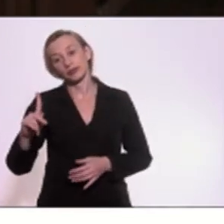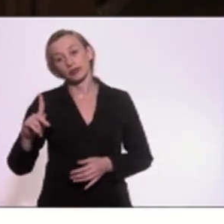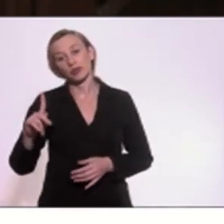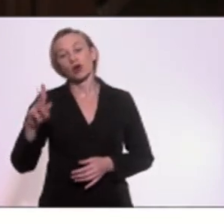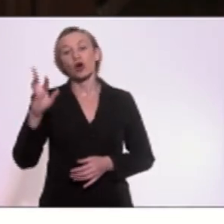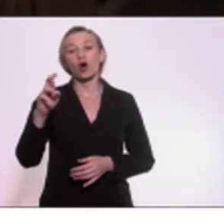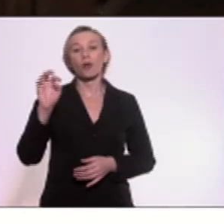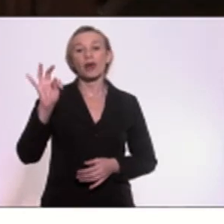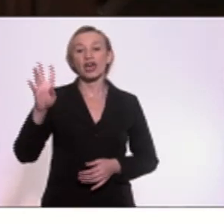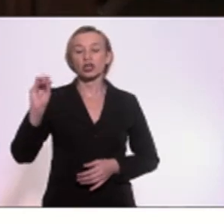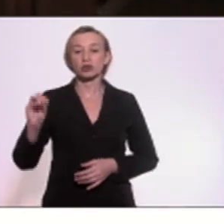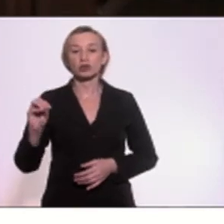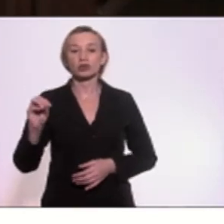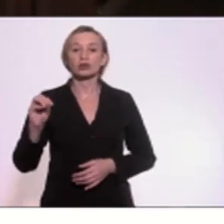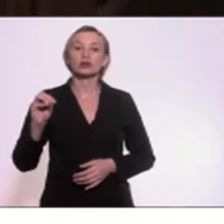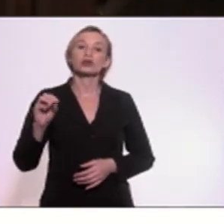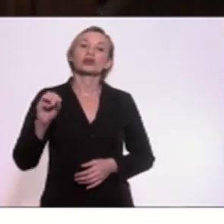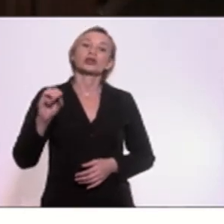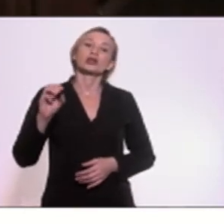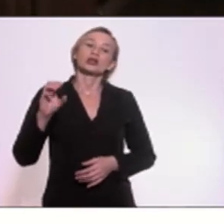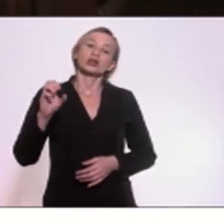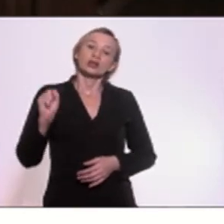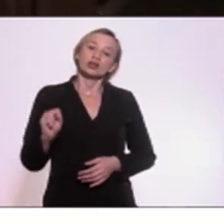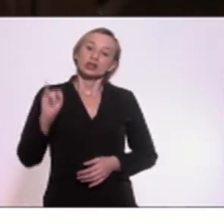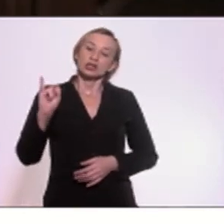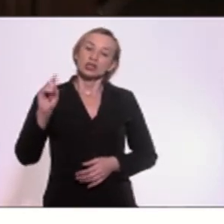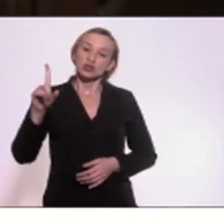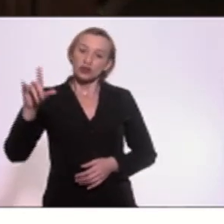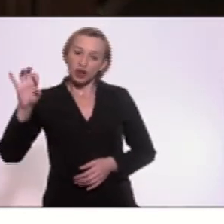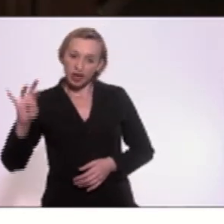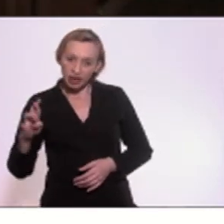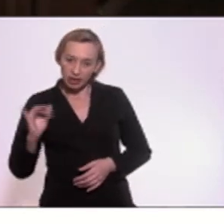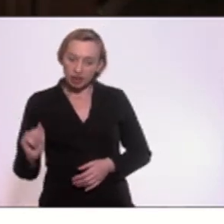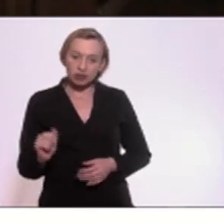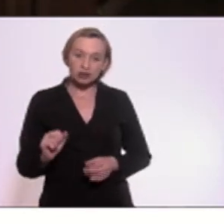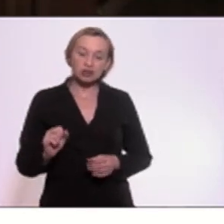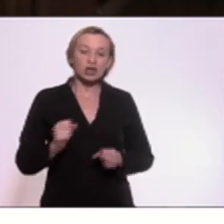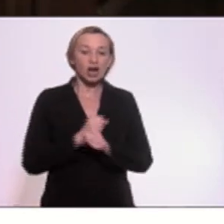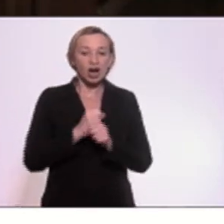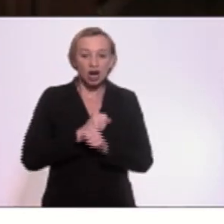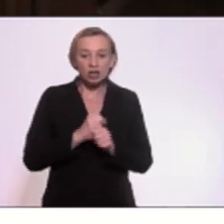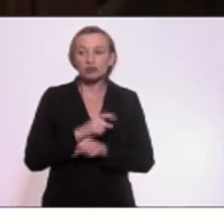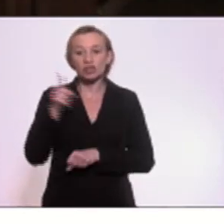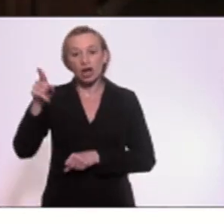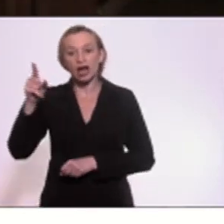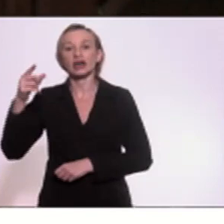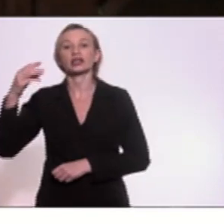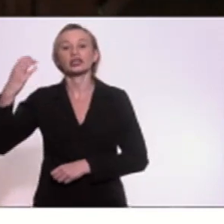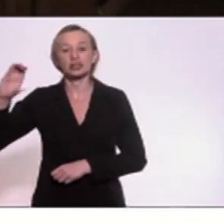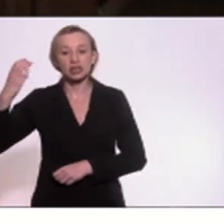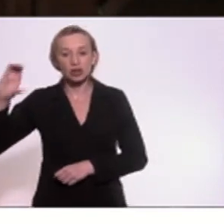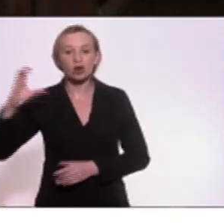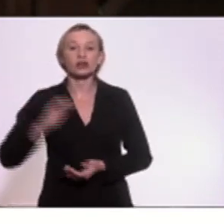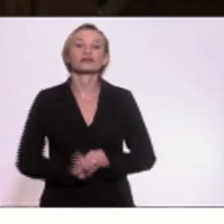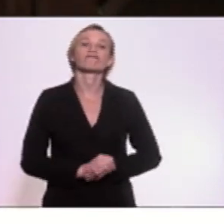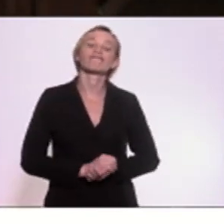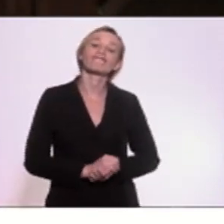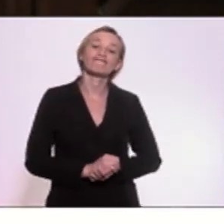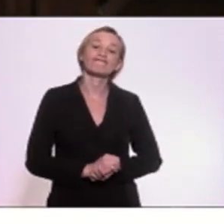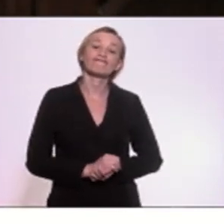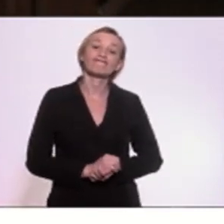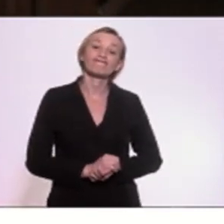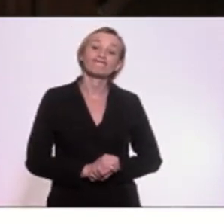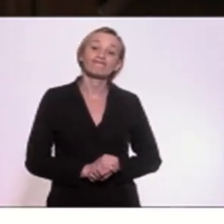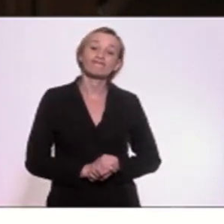que andou por muitos anos no bairro do Barreto, em Niterói, em situação de